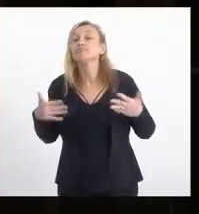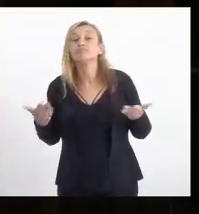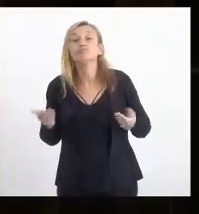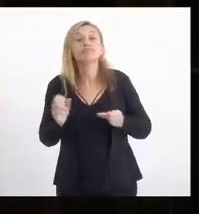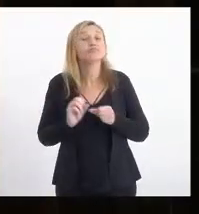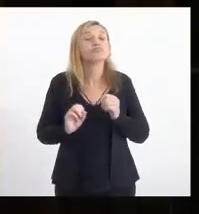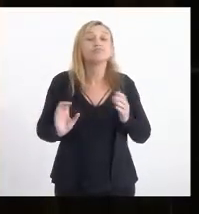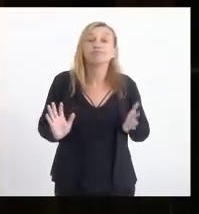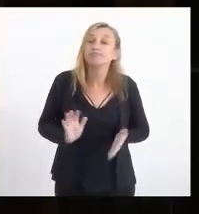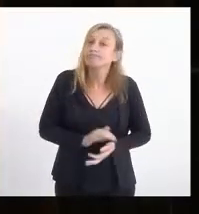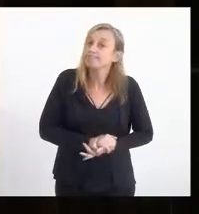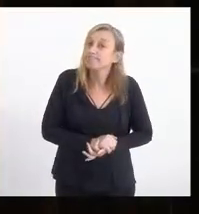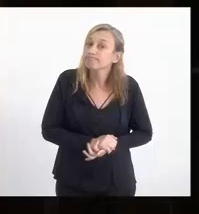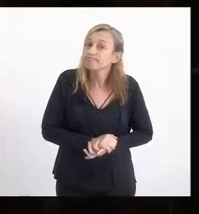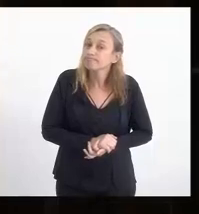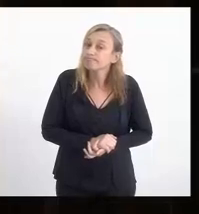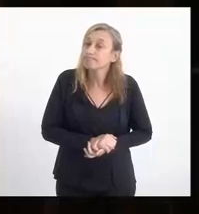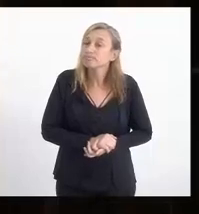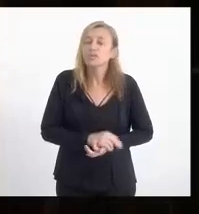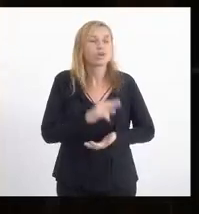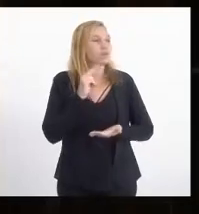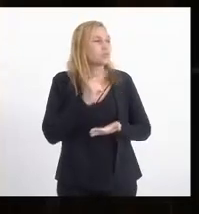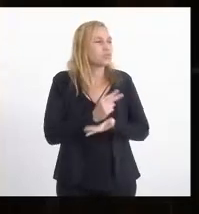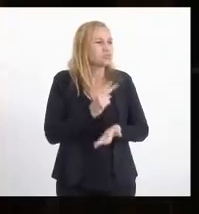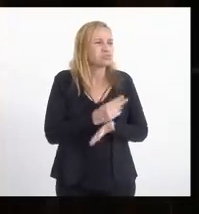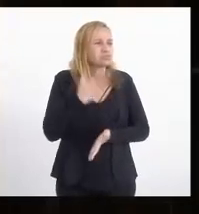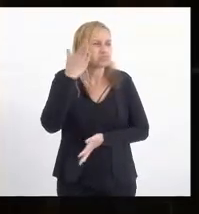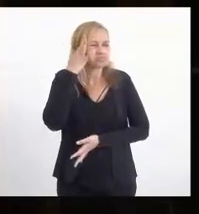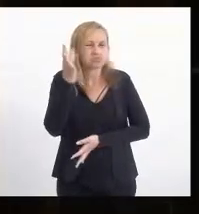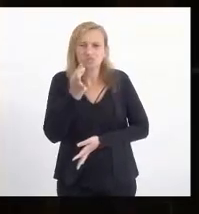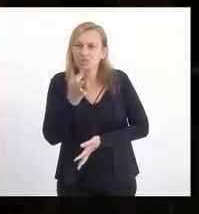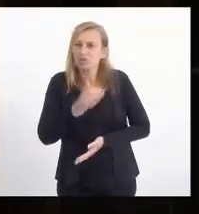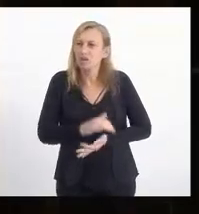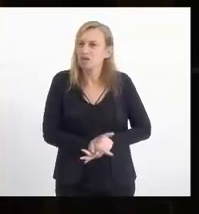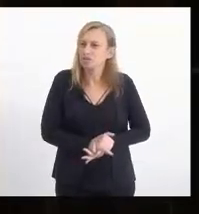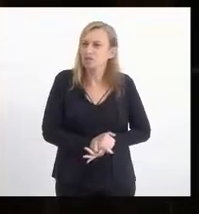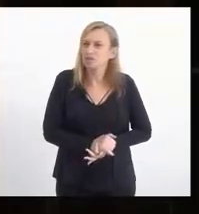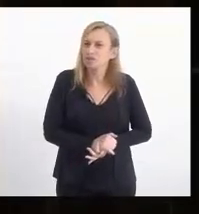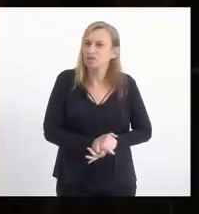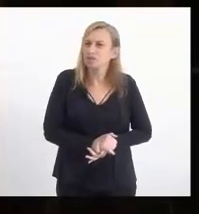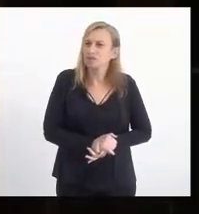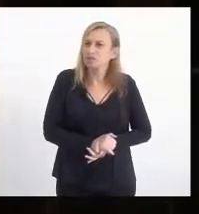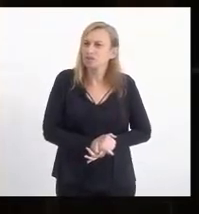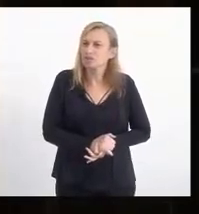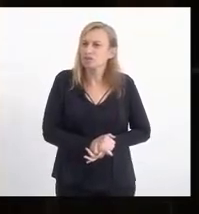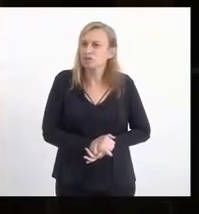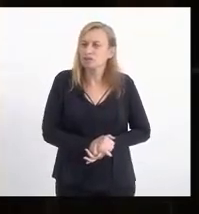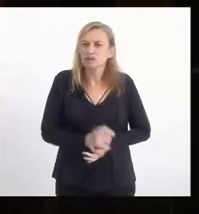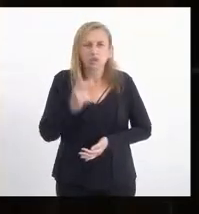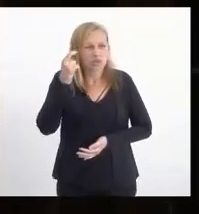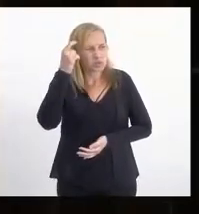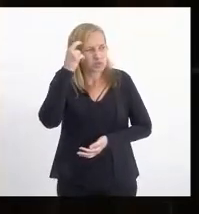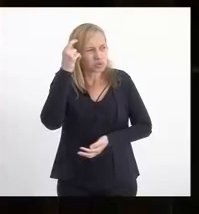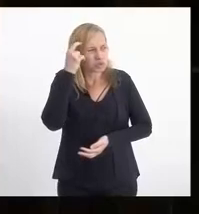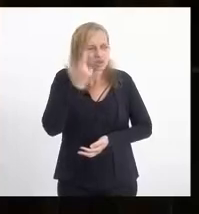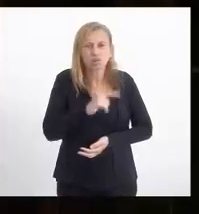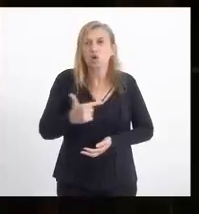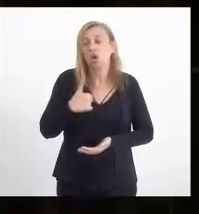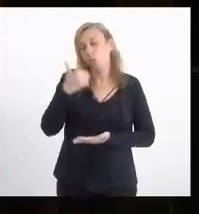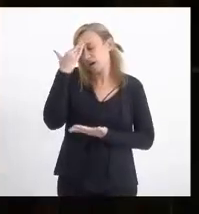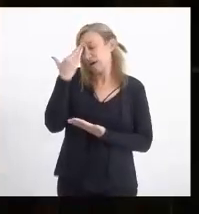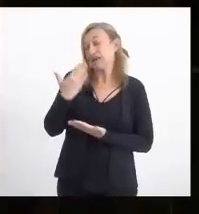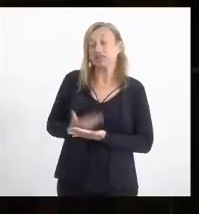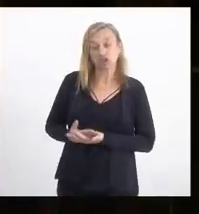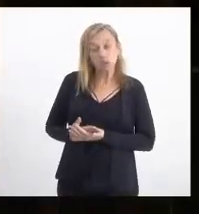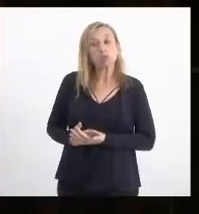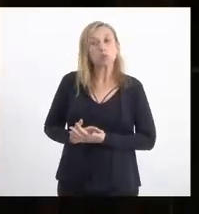isso e ainda que não saibam ainda que de maneira inconsciente eu acredito